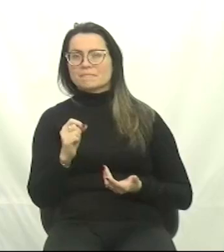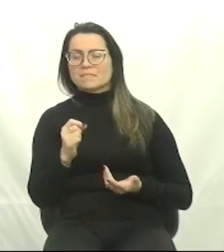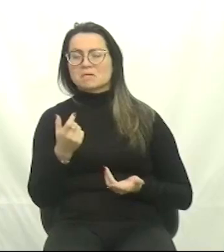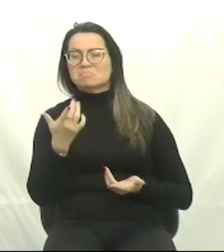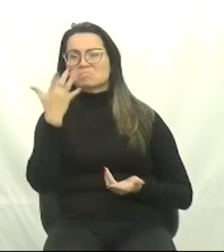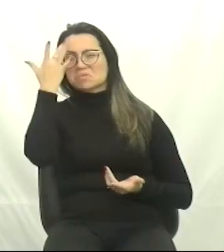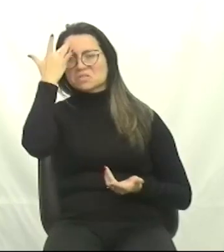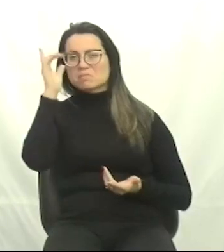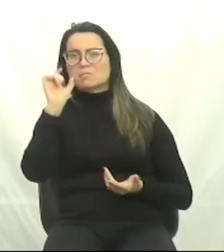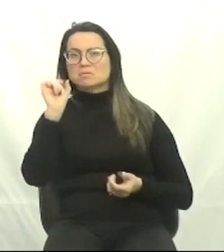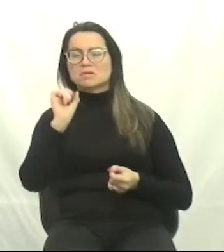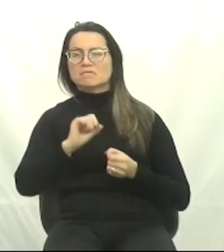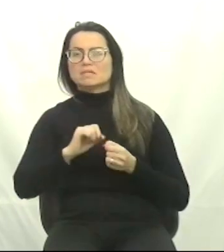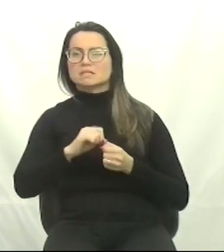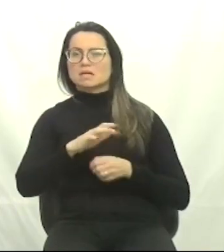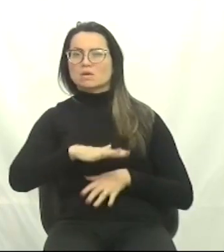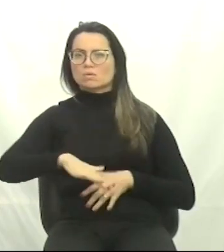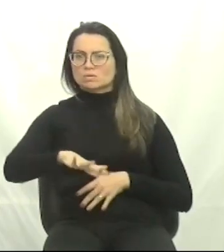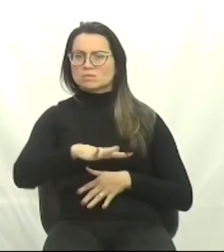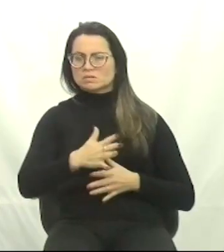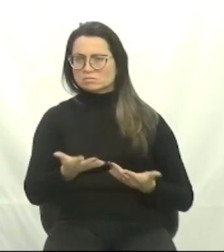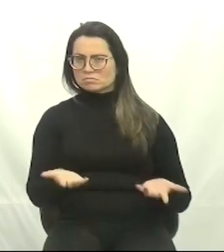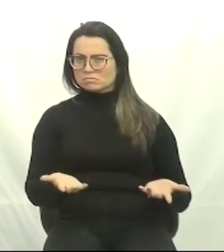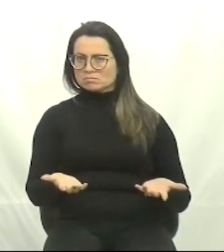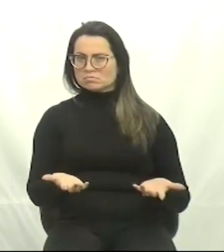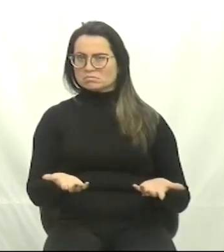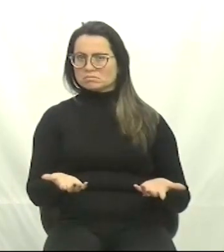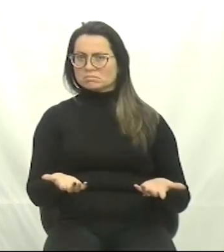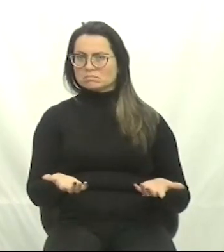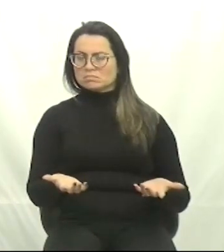previsão do que vamos fazer com aquele espaço. Ponto.